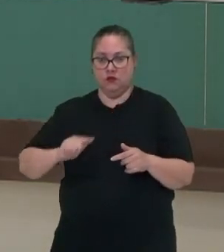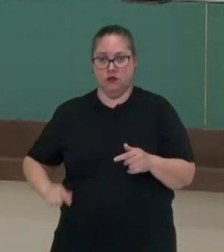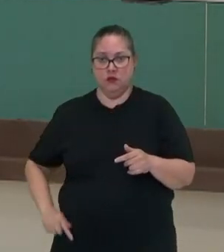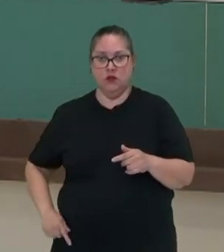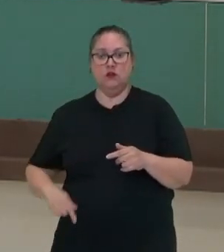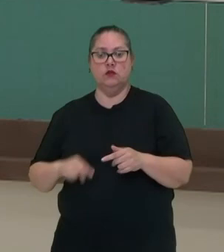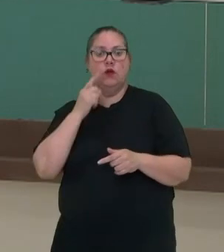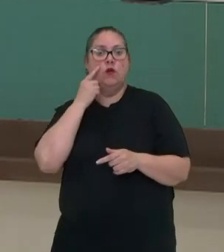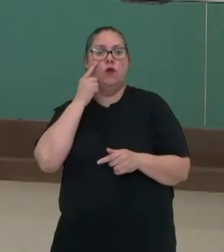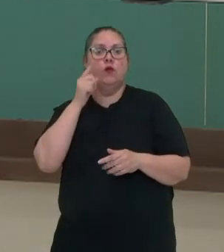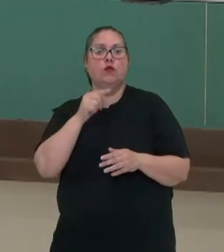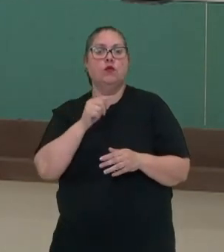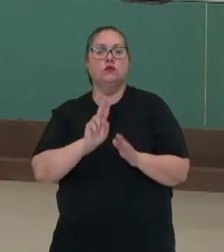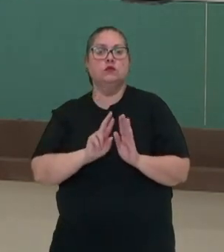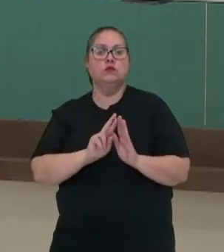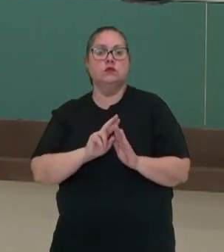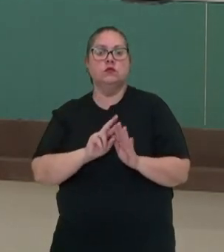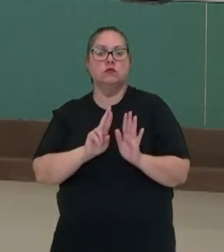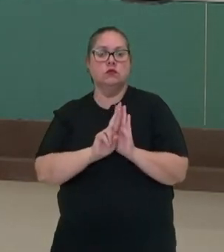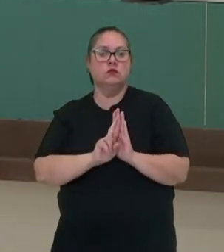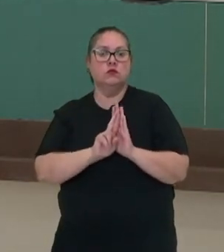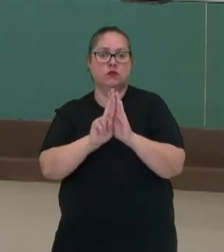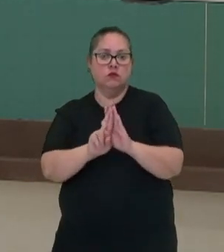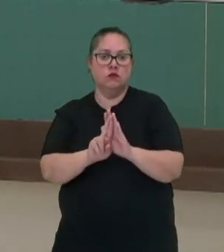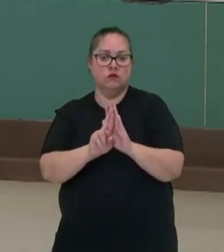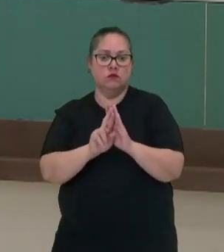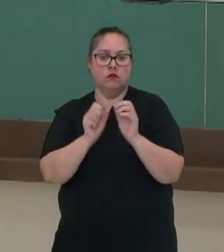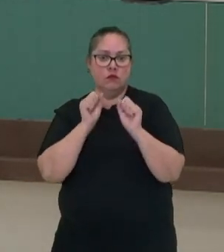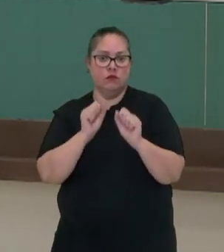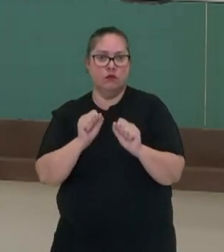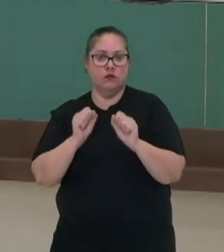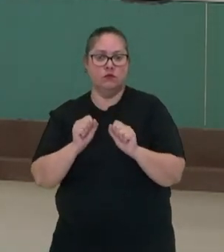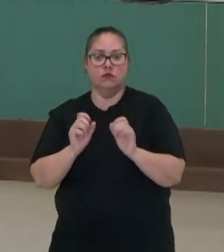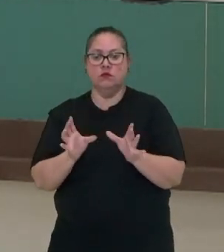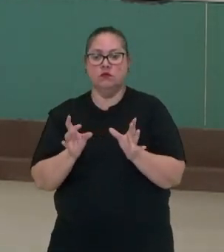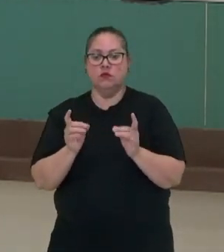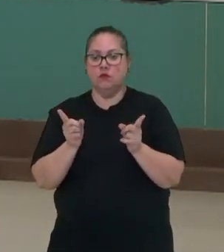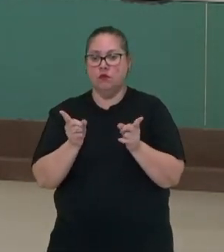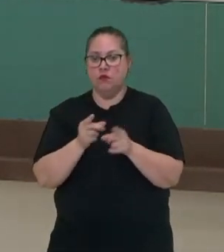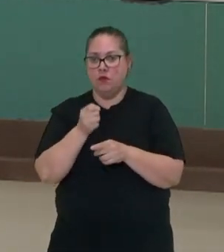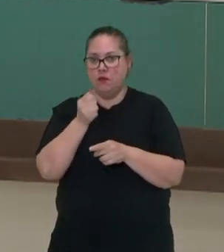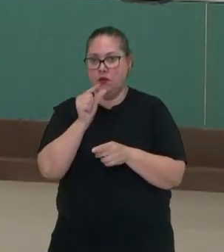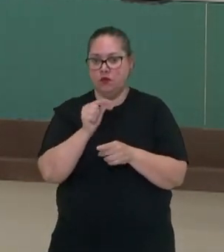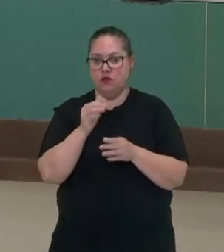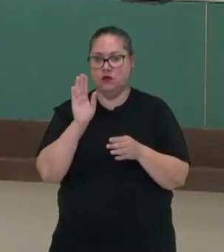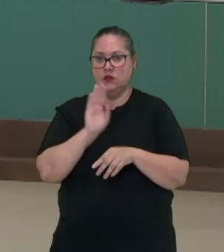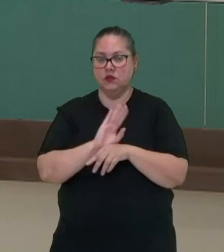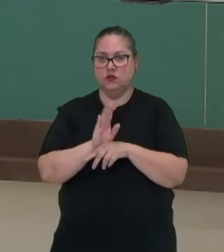parlamentarista é visto como uma figura simbólica de poderes limitados.